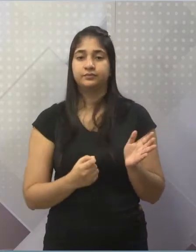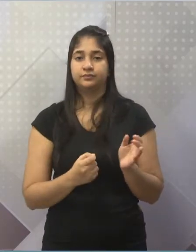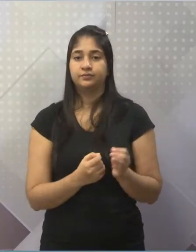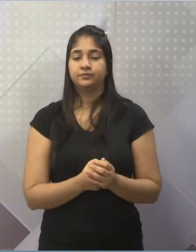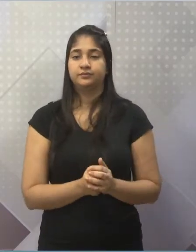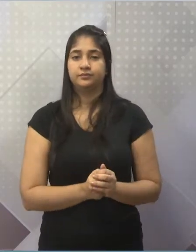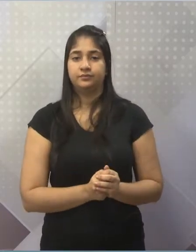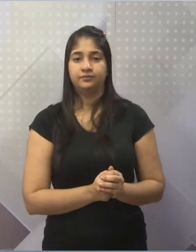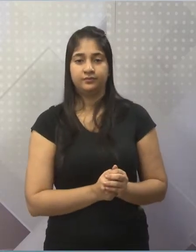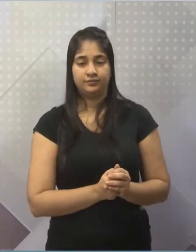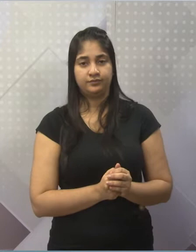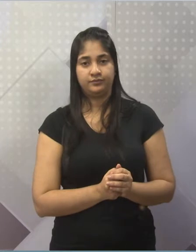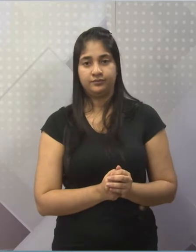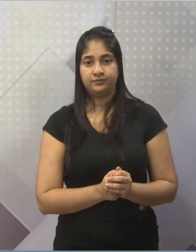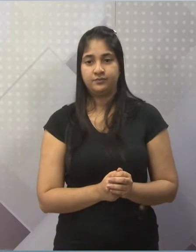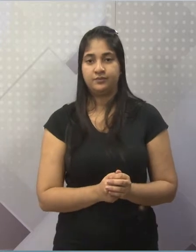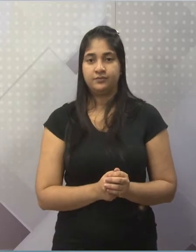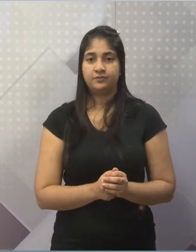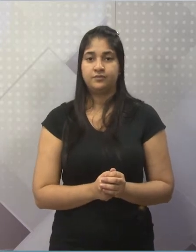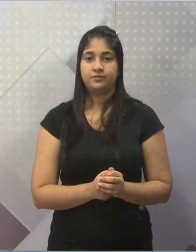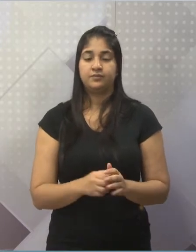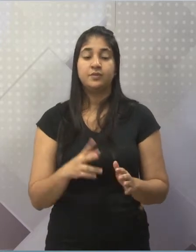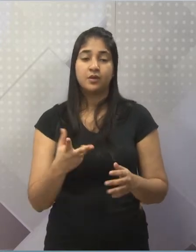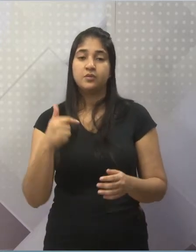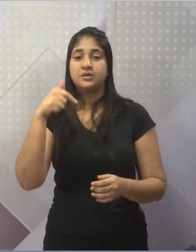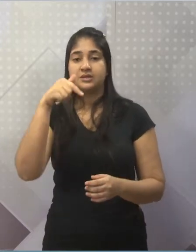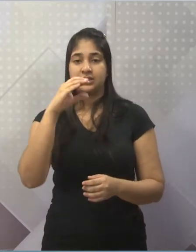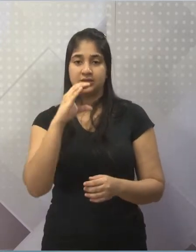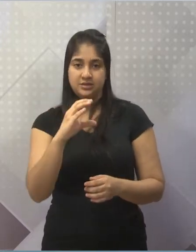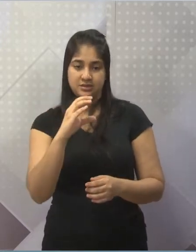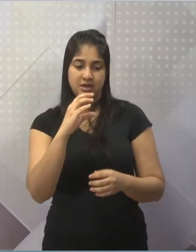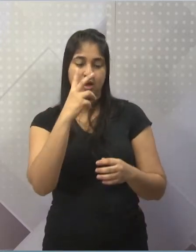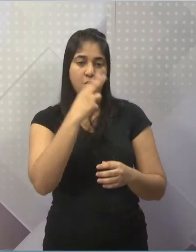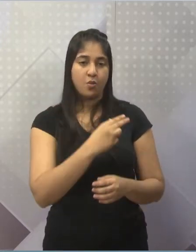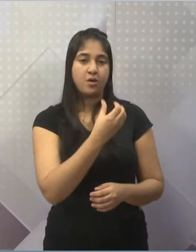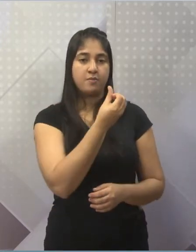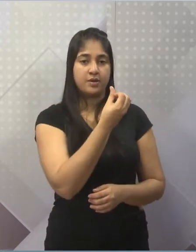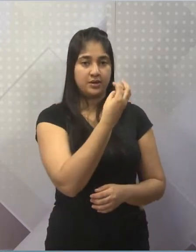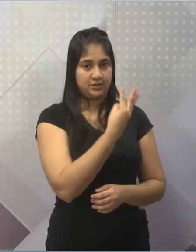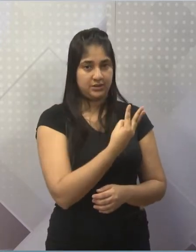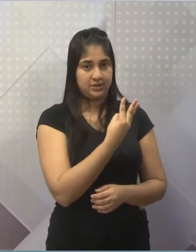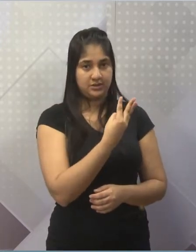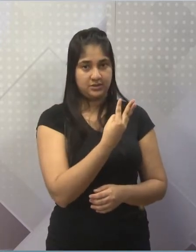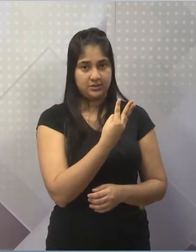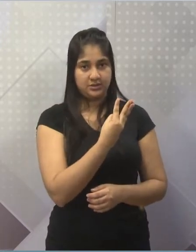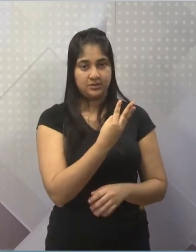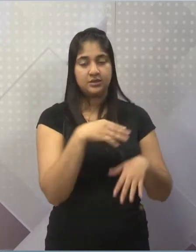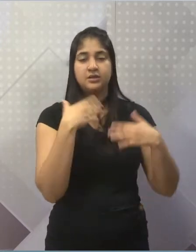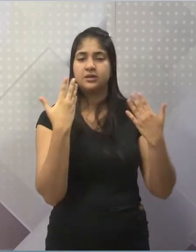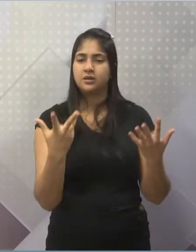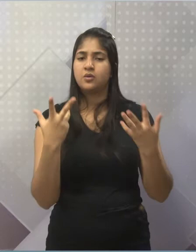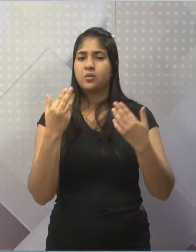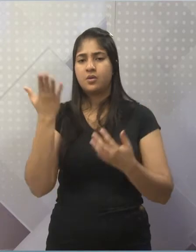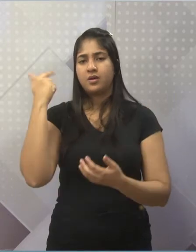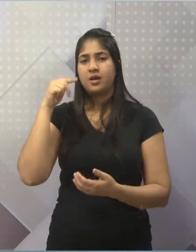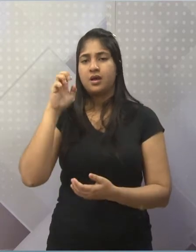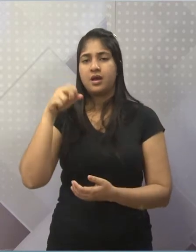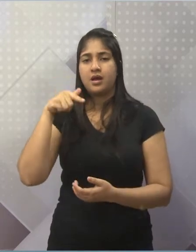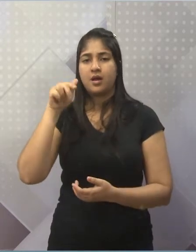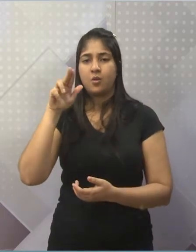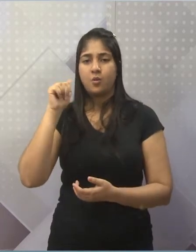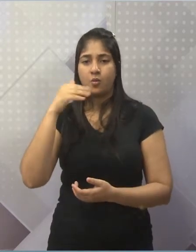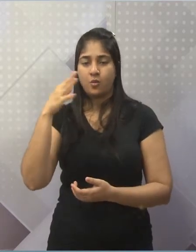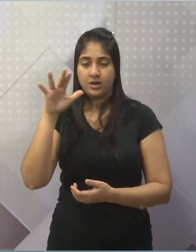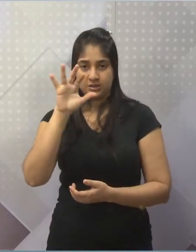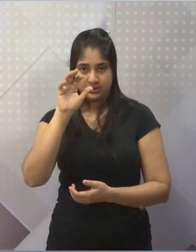2, 6. 7C igual a 63. Ainda em equação do primeiro grau, porque a gente agora